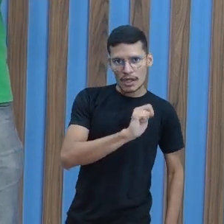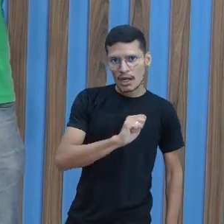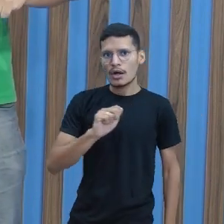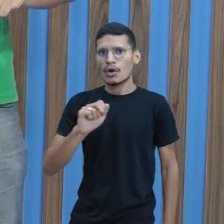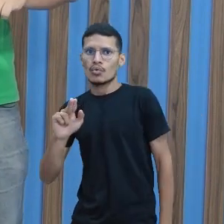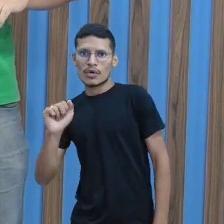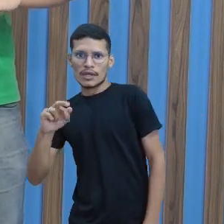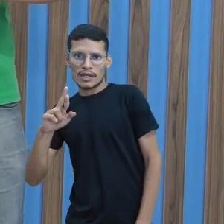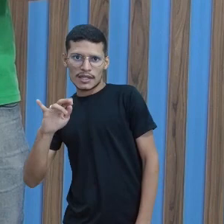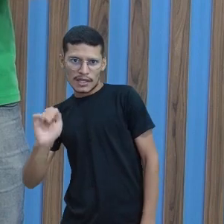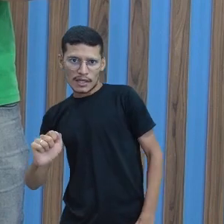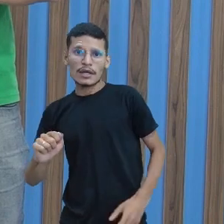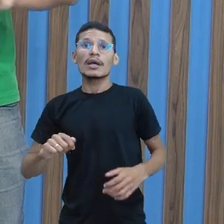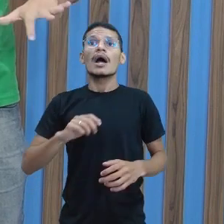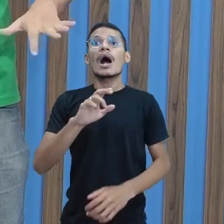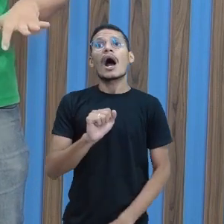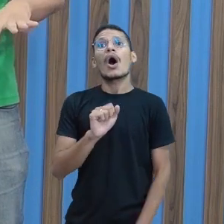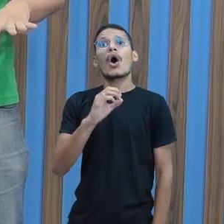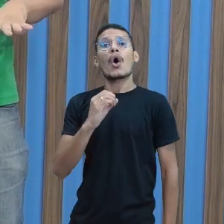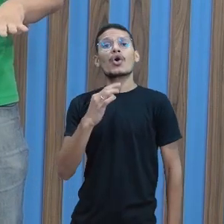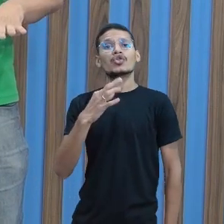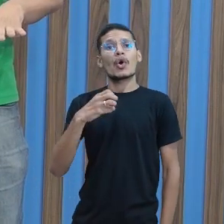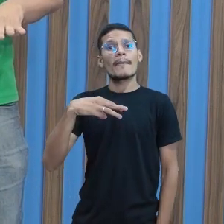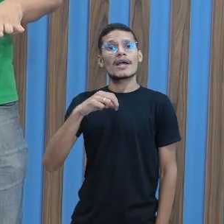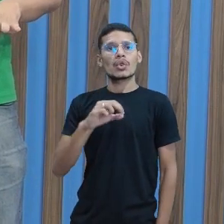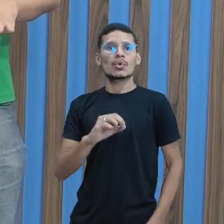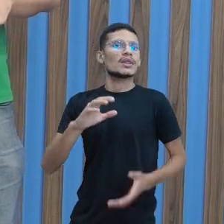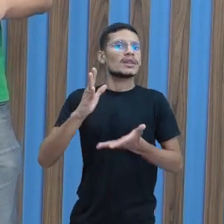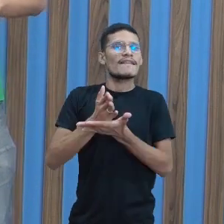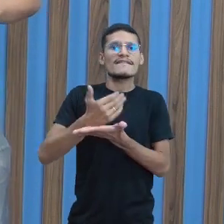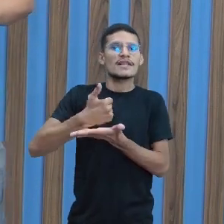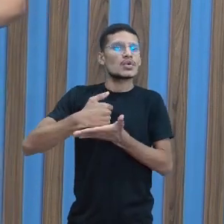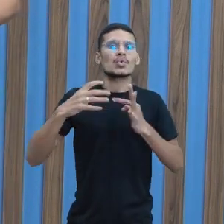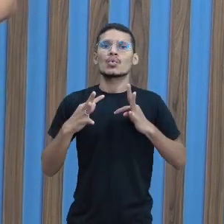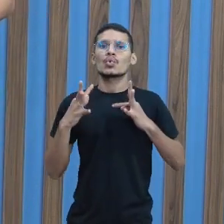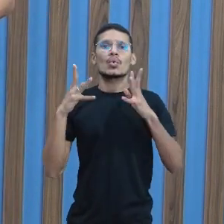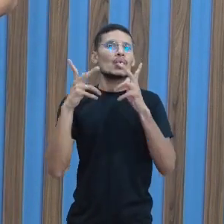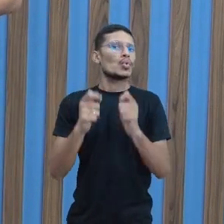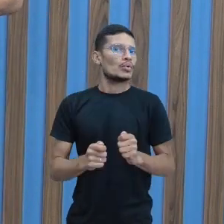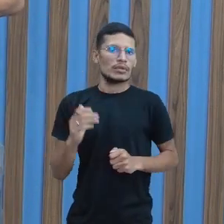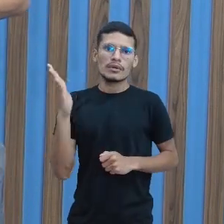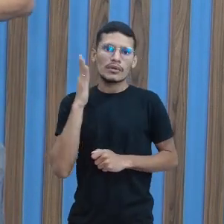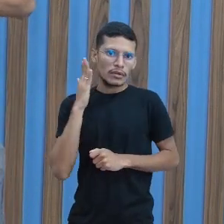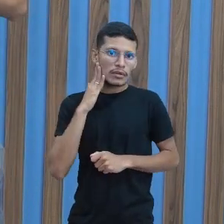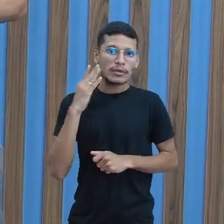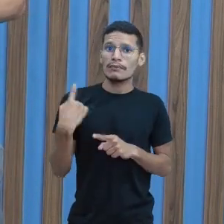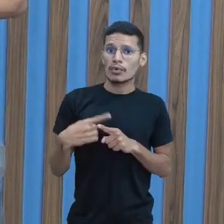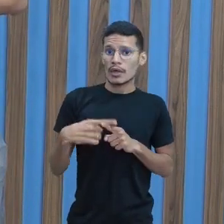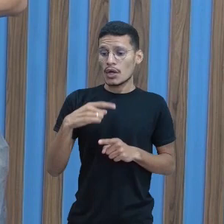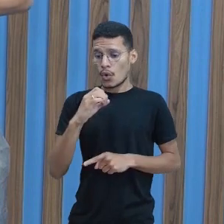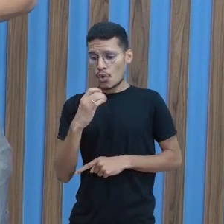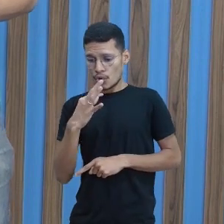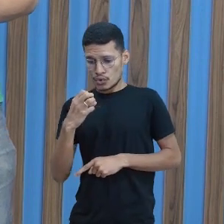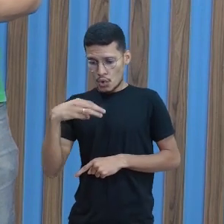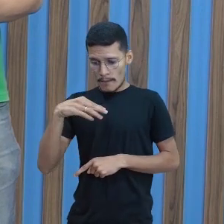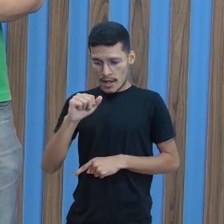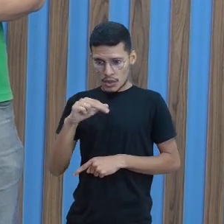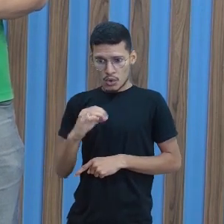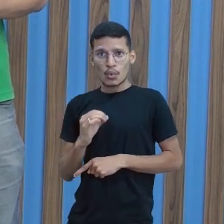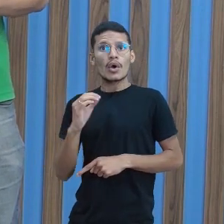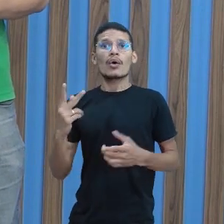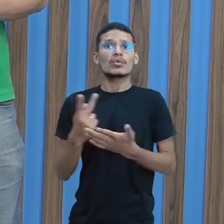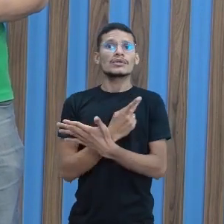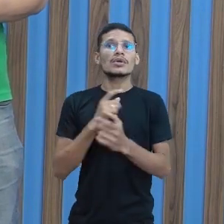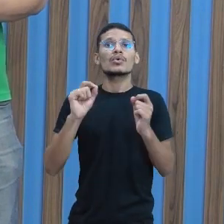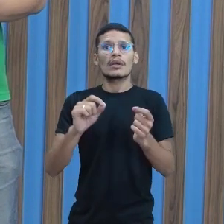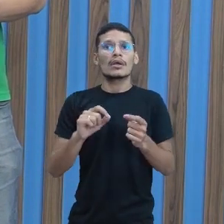e o Império Otomano ele foi todo dividido, gente. Que é uma coisa interessante, porque, de fato, o Império Otomano ele